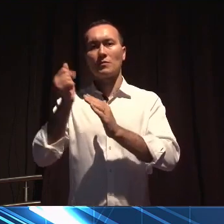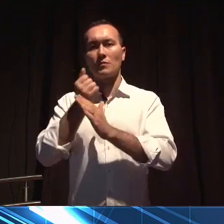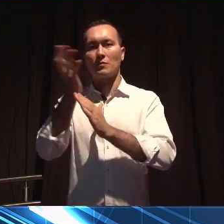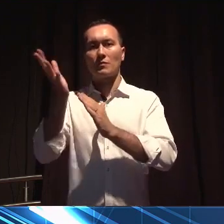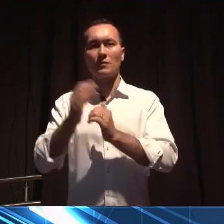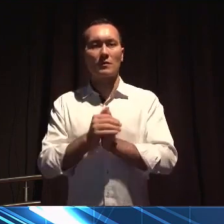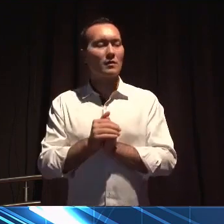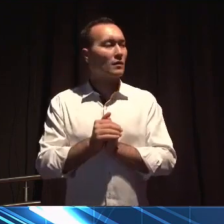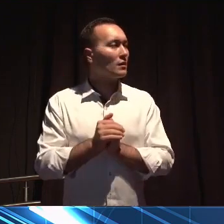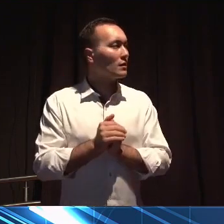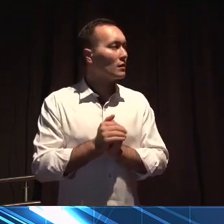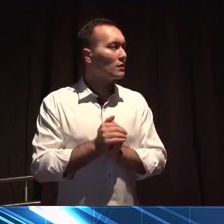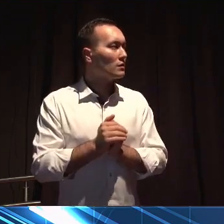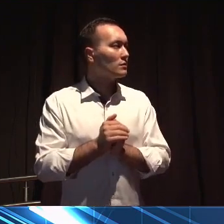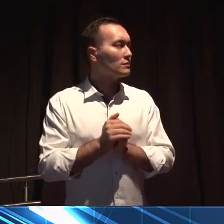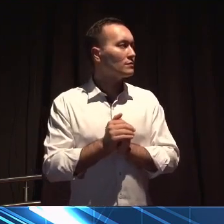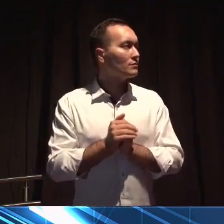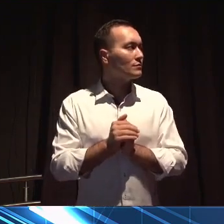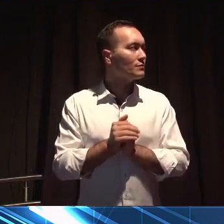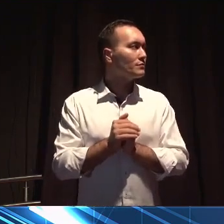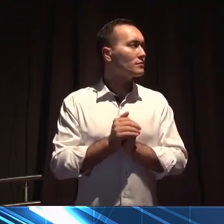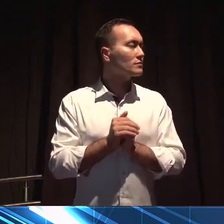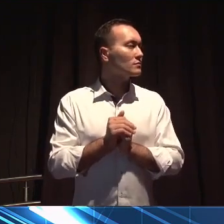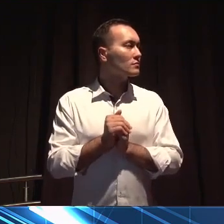em vez de parsear o JavaScript toda vez, a gente